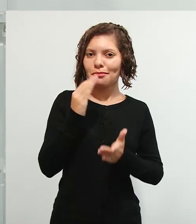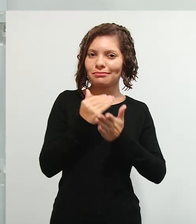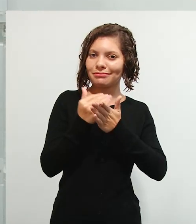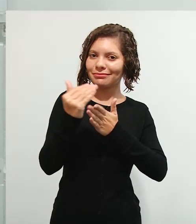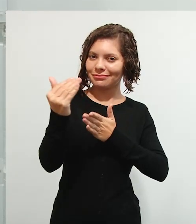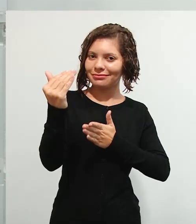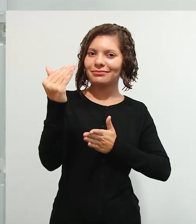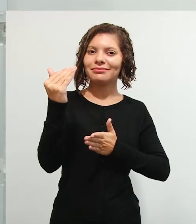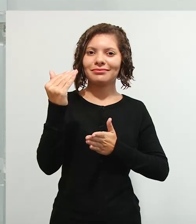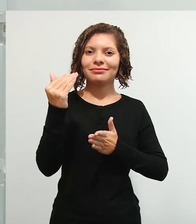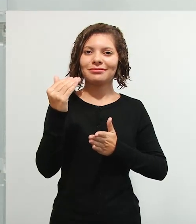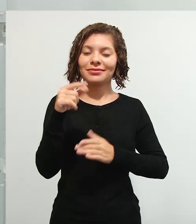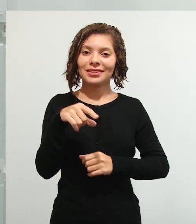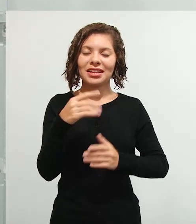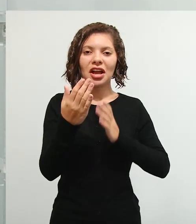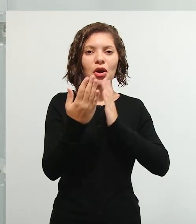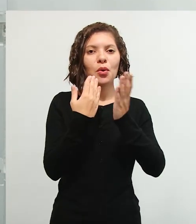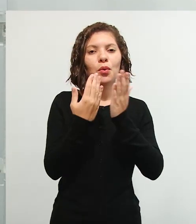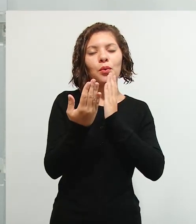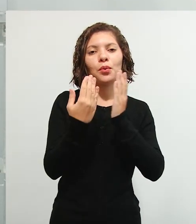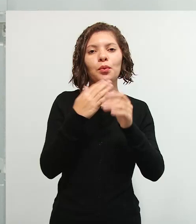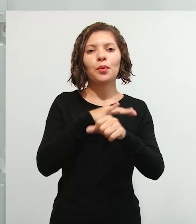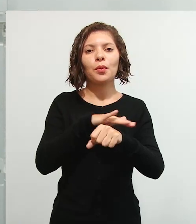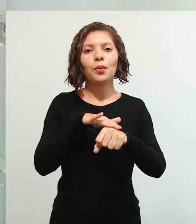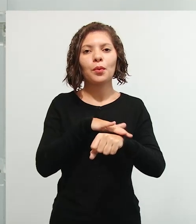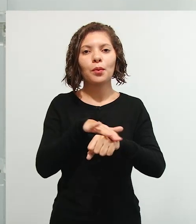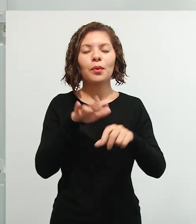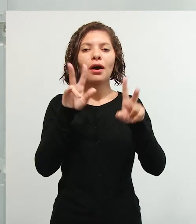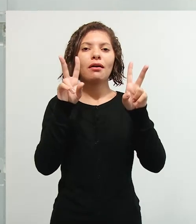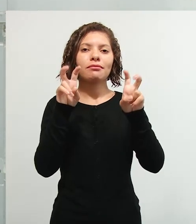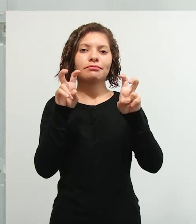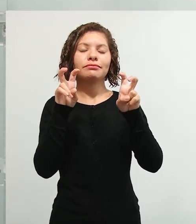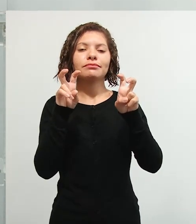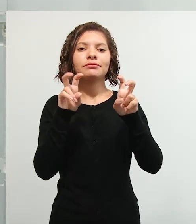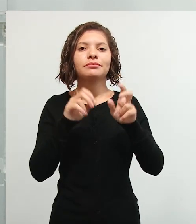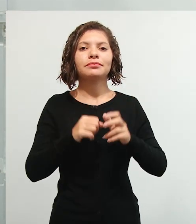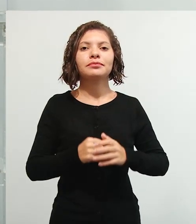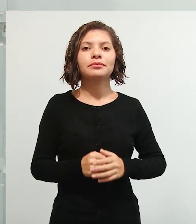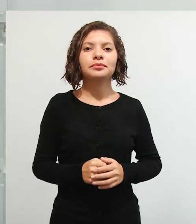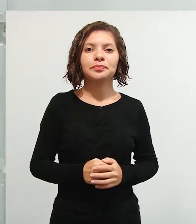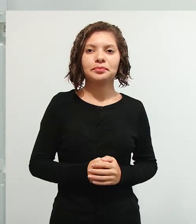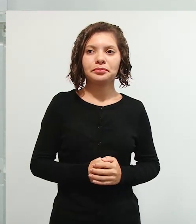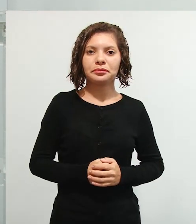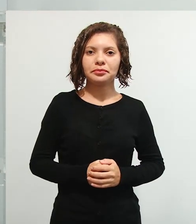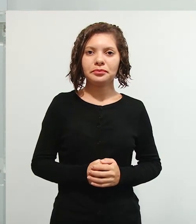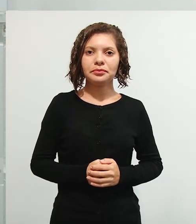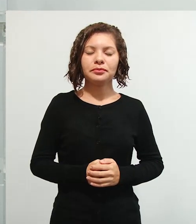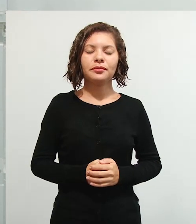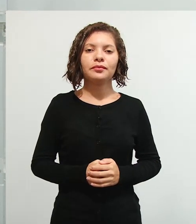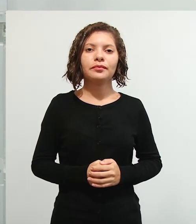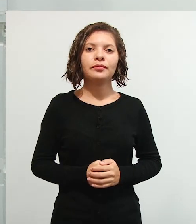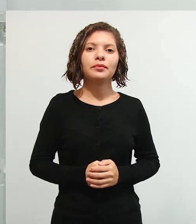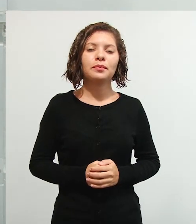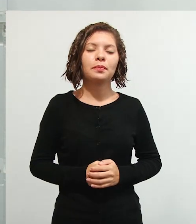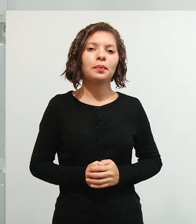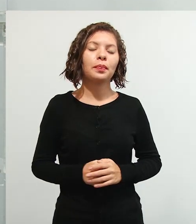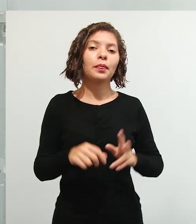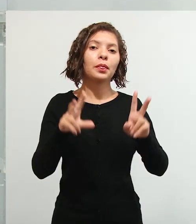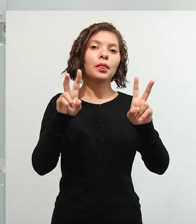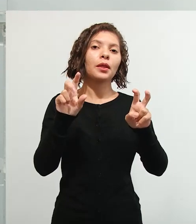motores, digamos assim, né? Para a gente começar aqui a nossa conversa sobre o tema, efetivamente, que a gente vai desenvolver, que